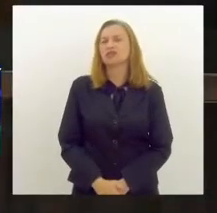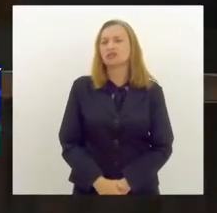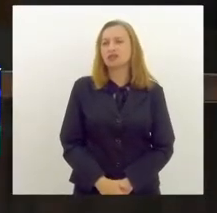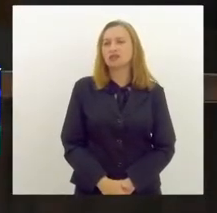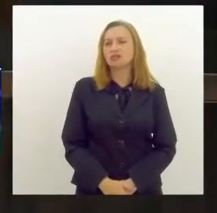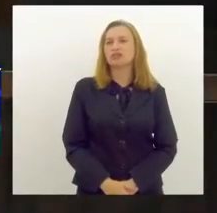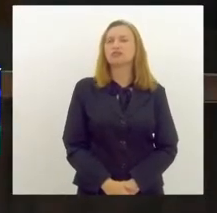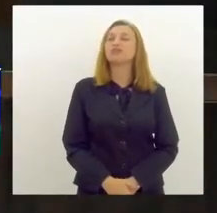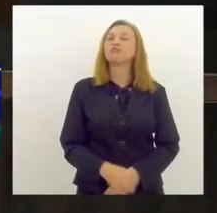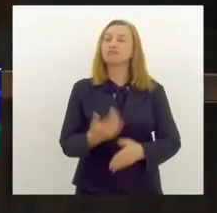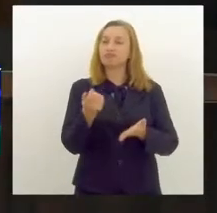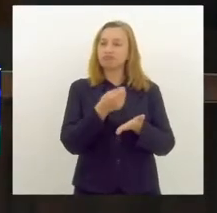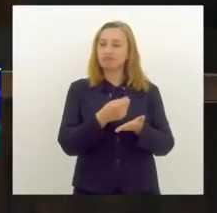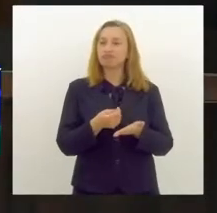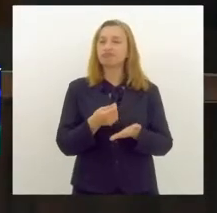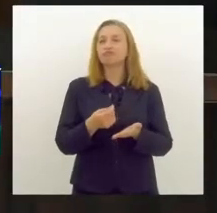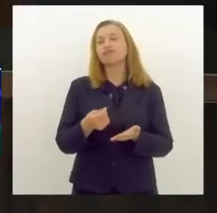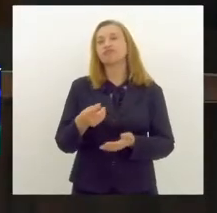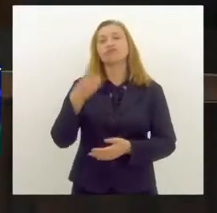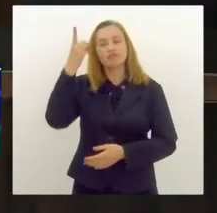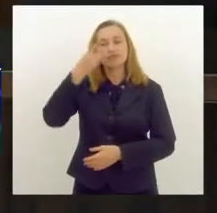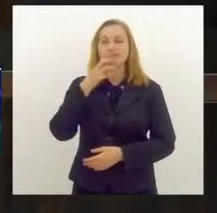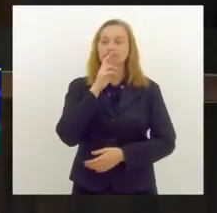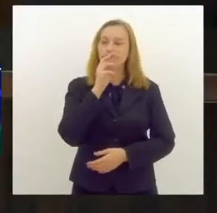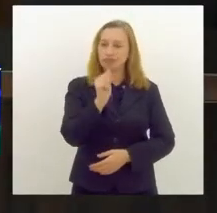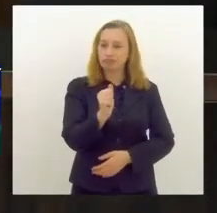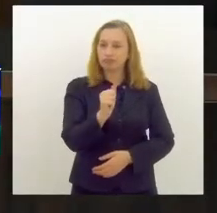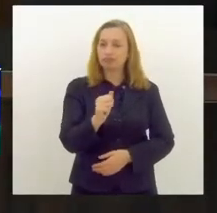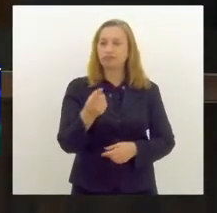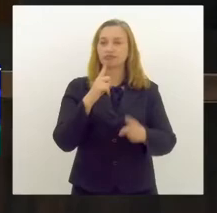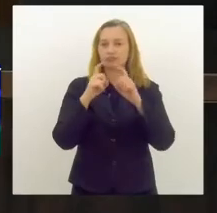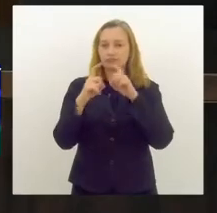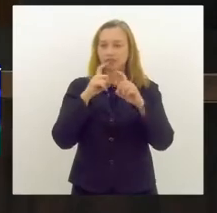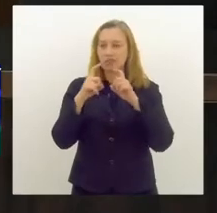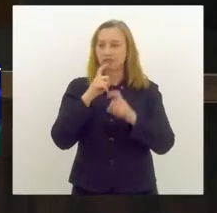Próximo inscrito é o deputado Rodrigo Amorim, para discutir.